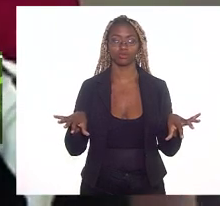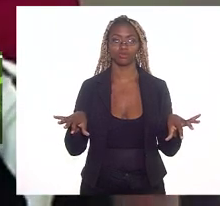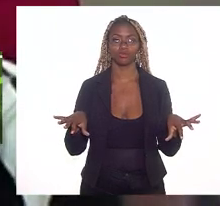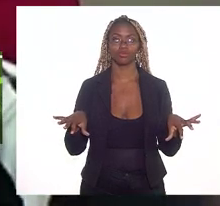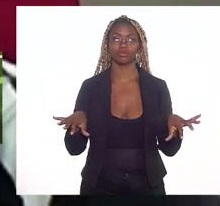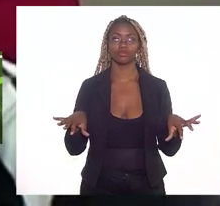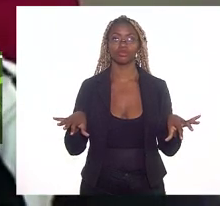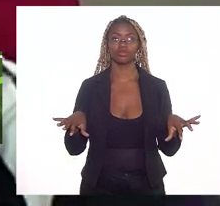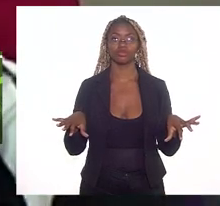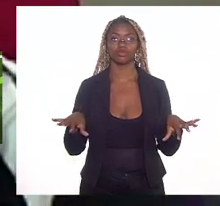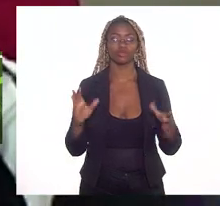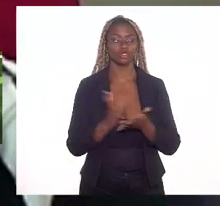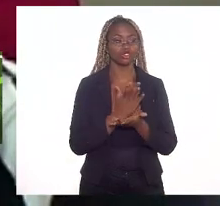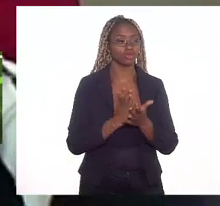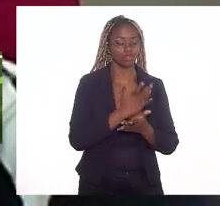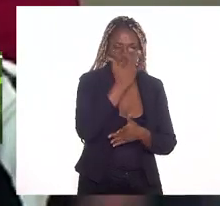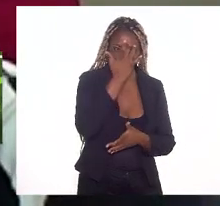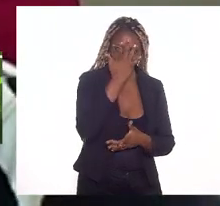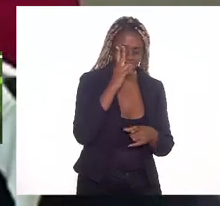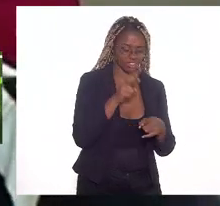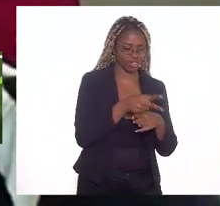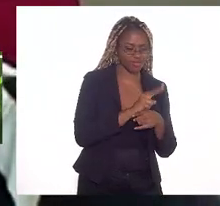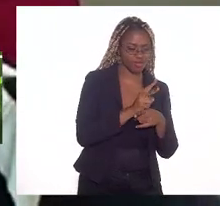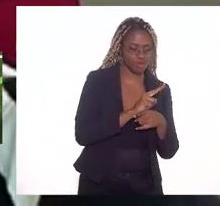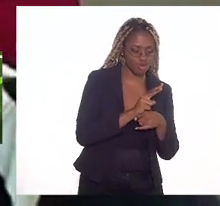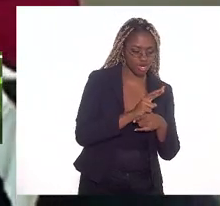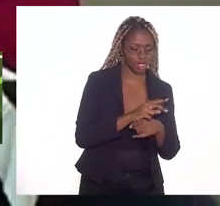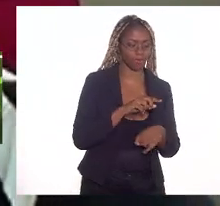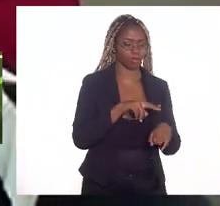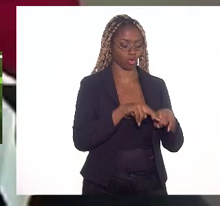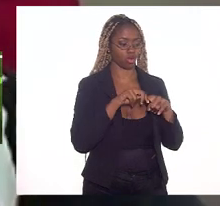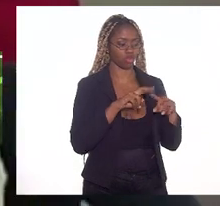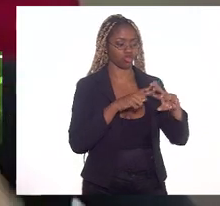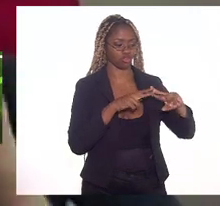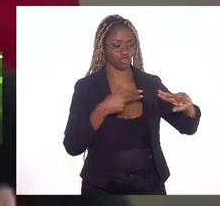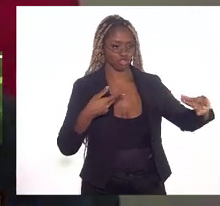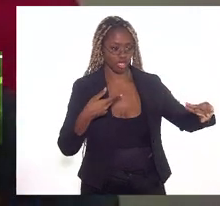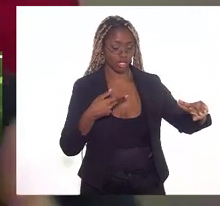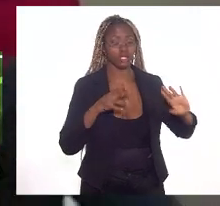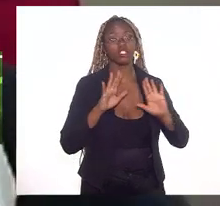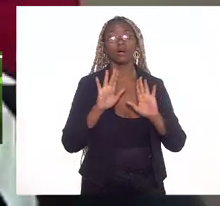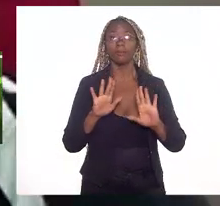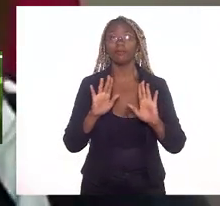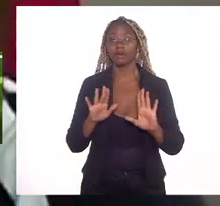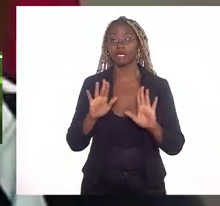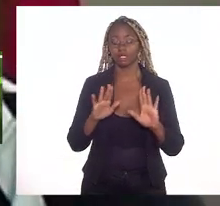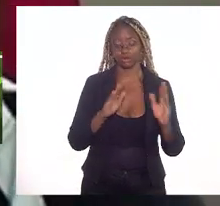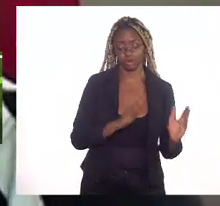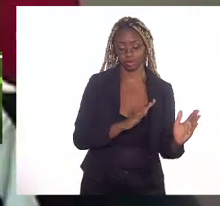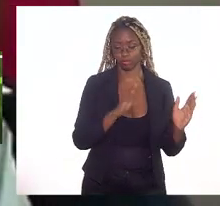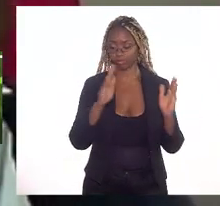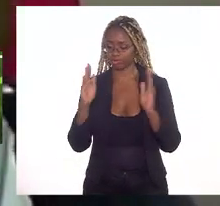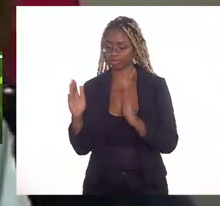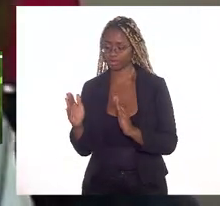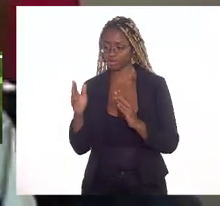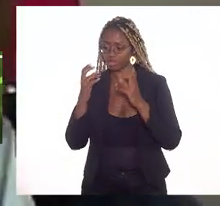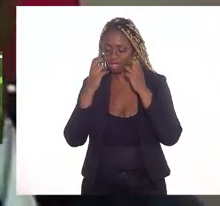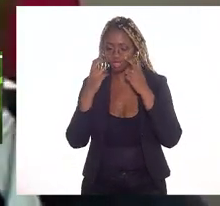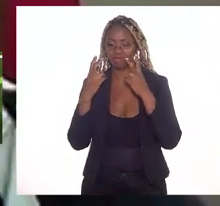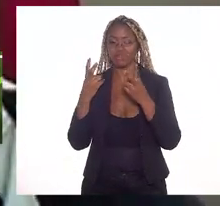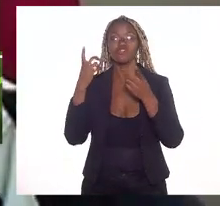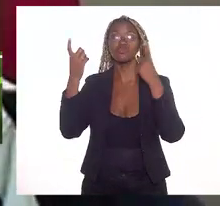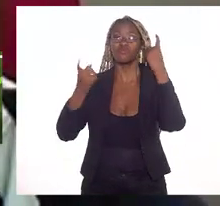mais fácil de ser monitorado quando essa doença é uma doença genética, mas o segundo momento é que eu vejo com